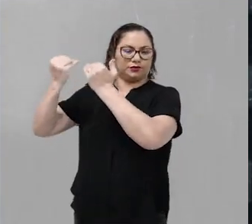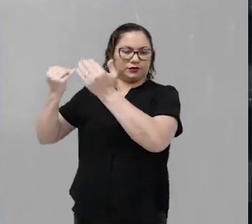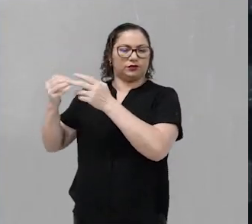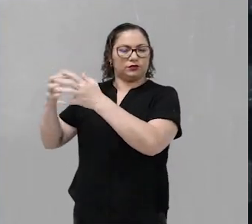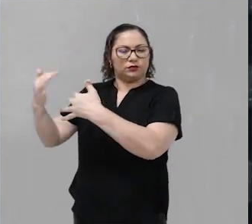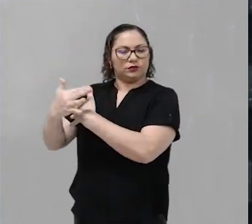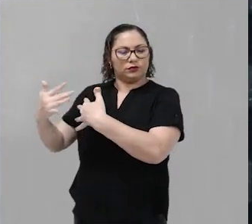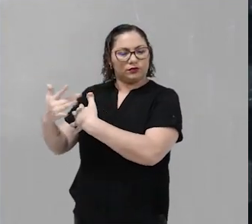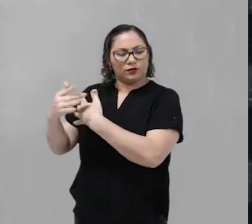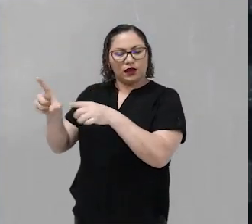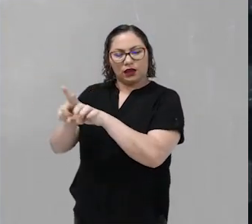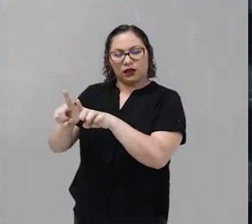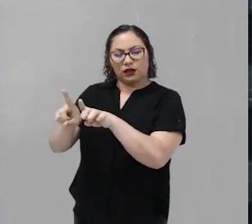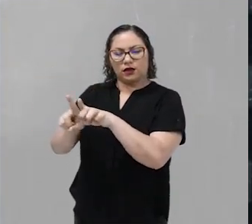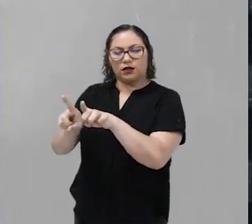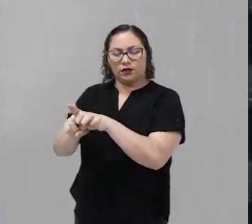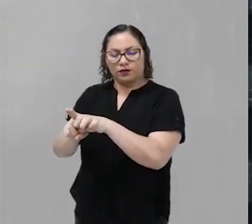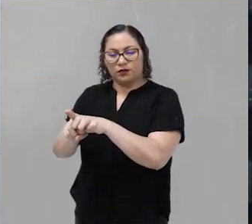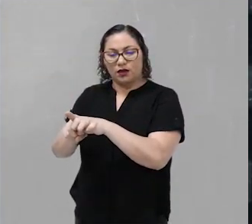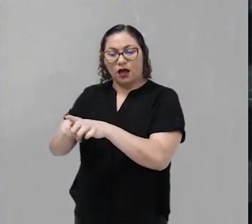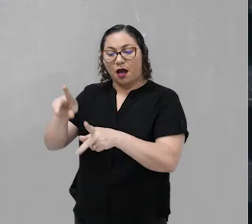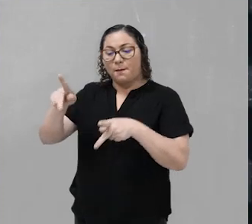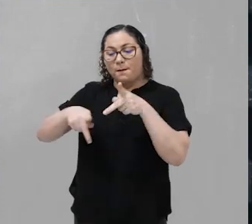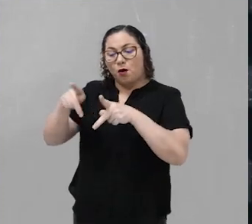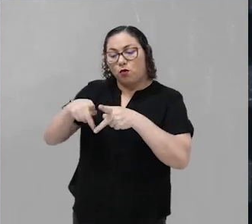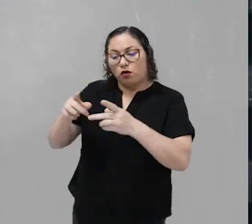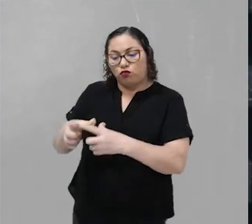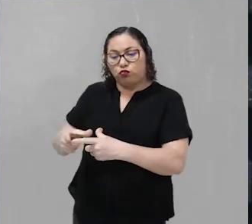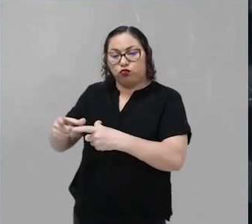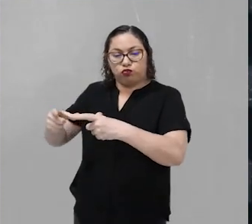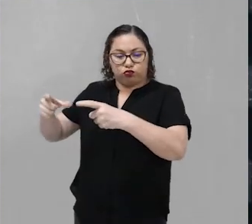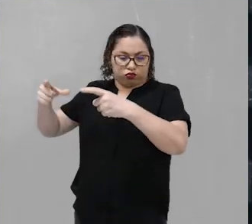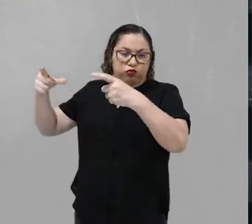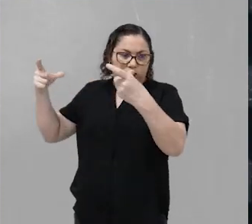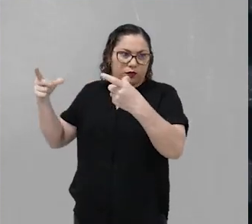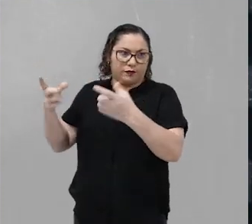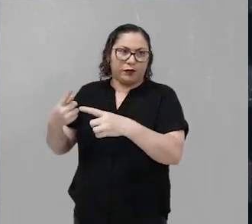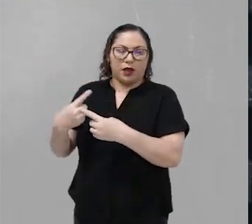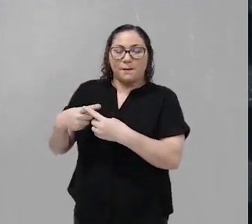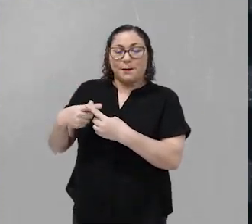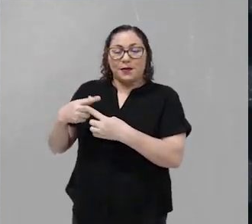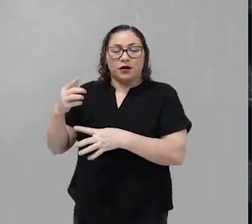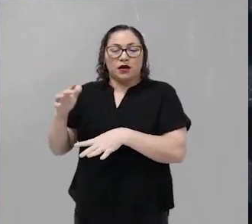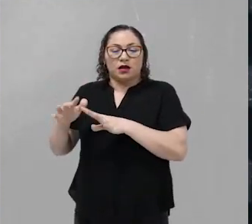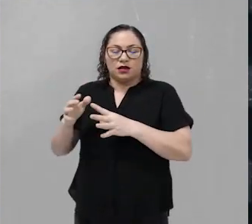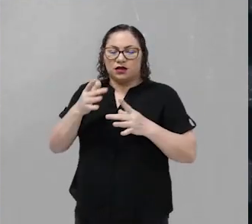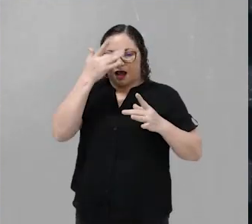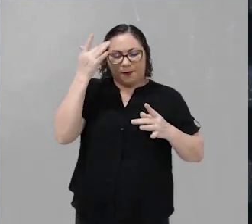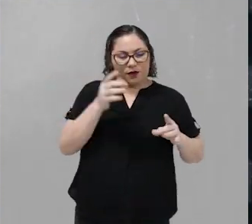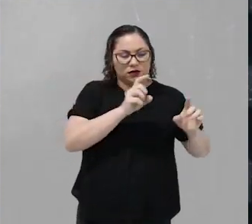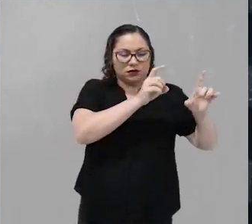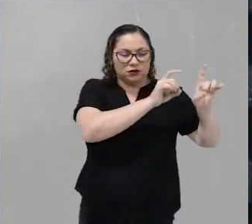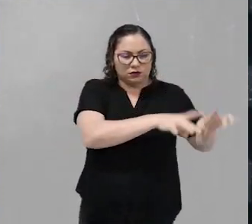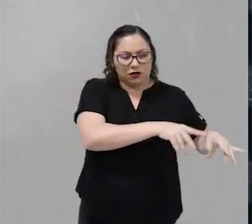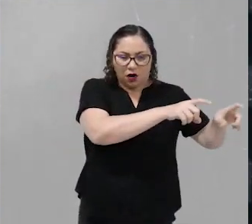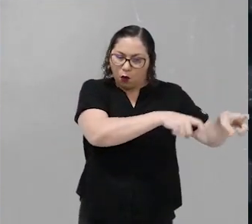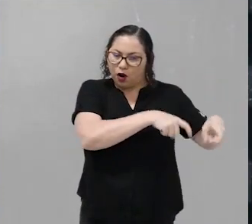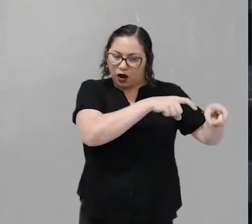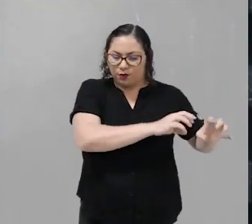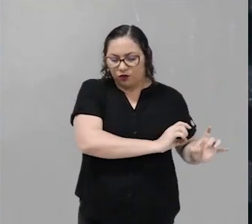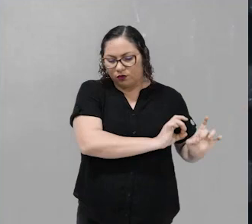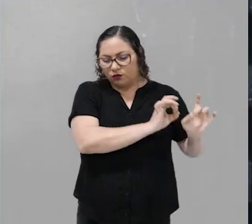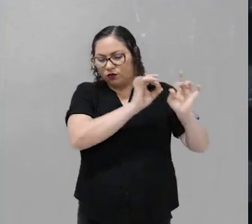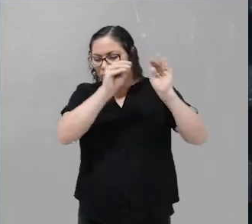também, consequentemente, para o crescimento populacional da área urbana. Porque muitas pessoas vão sair do campo para ir